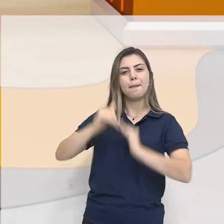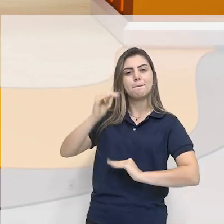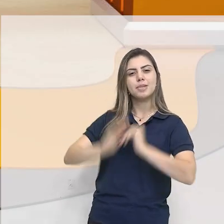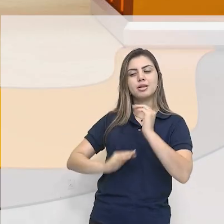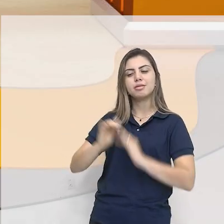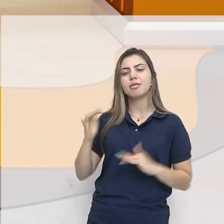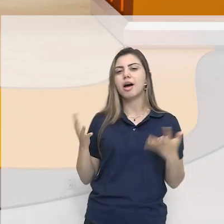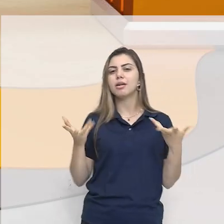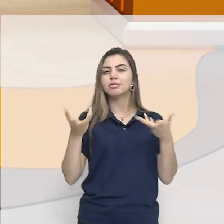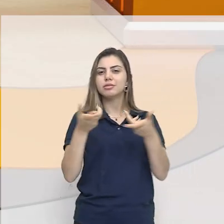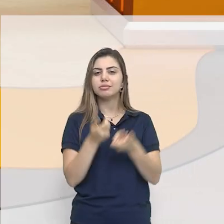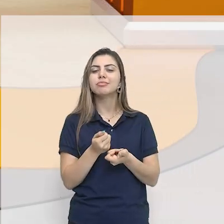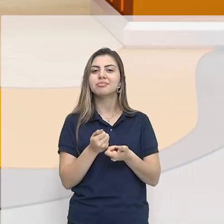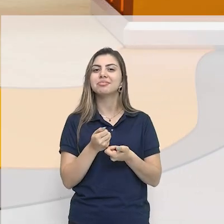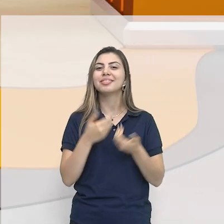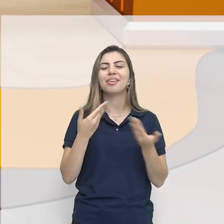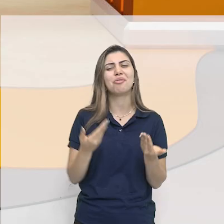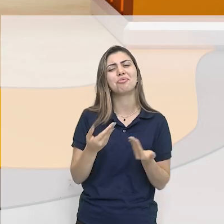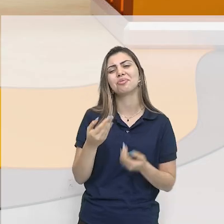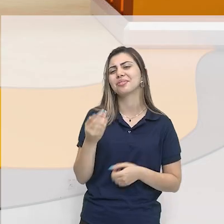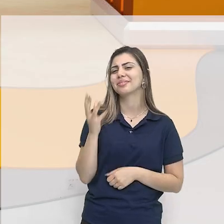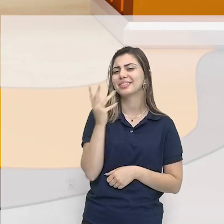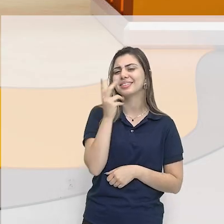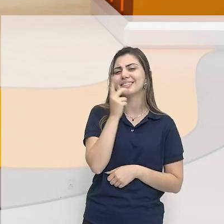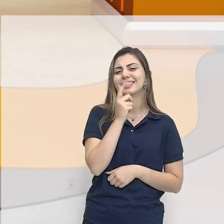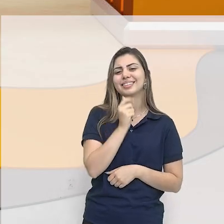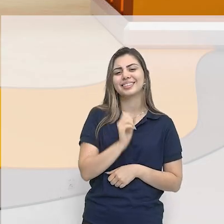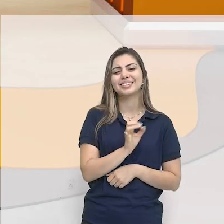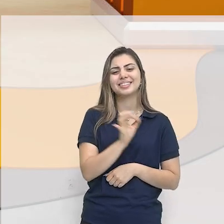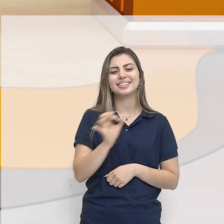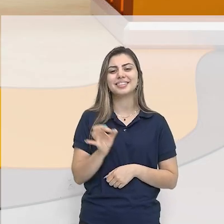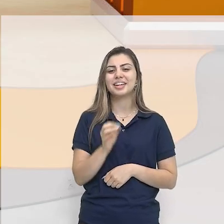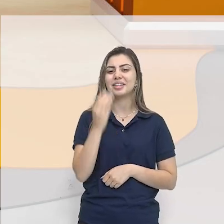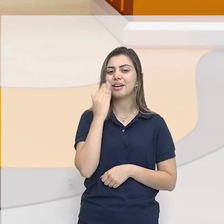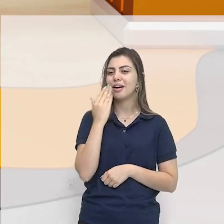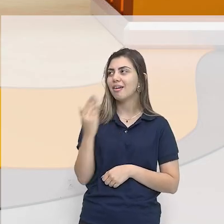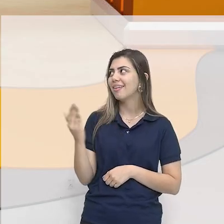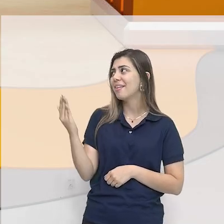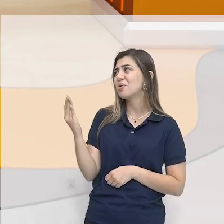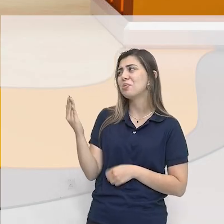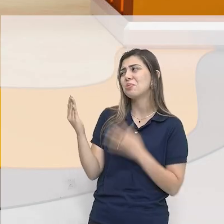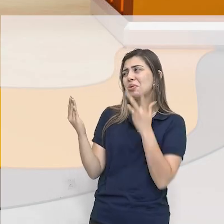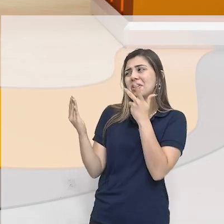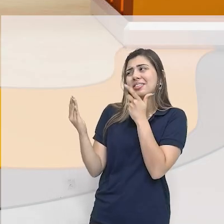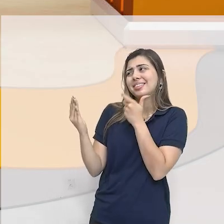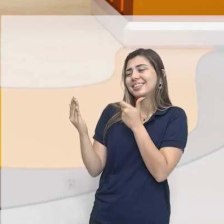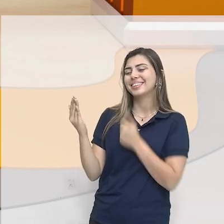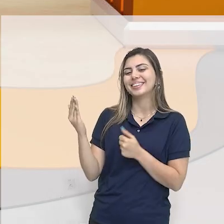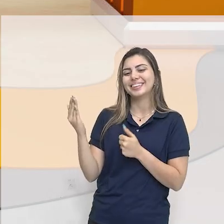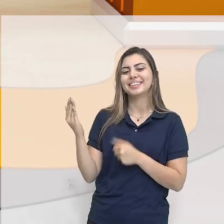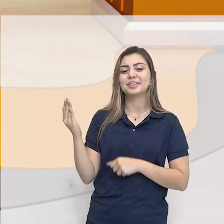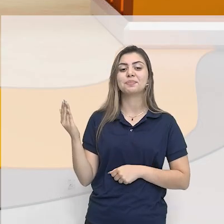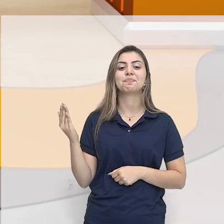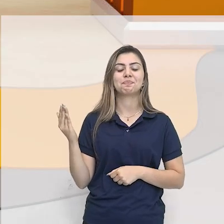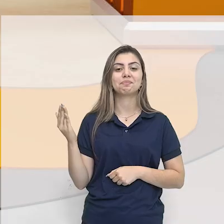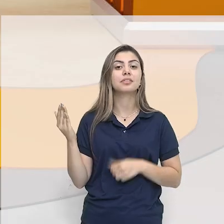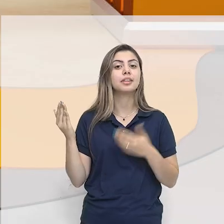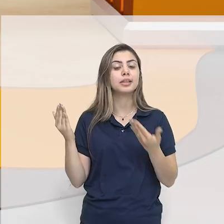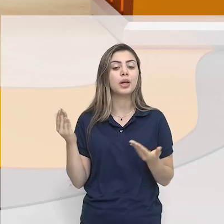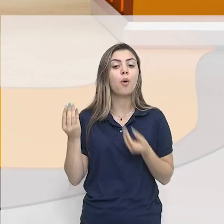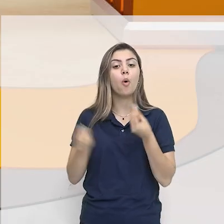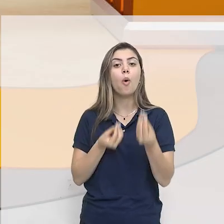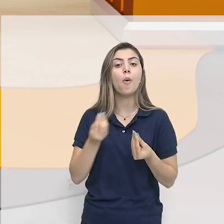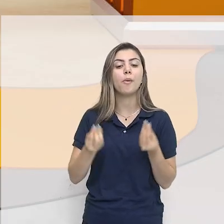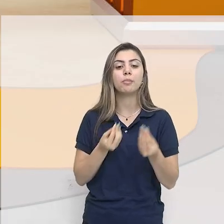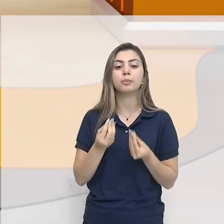esta habilidade. Olha que fofinho, acompanha comigo, que fofo que eu trago para vocês, né? Nós temos então aqui